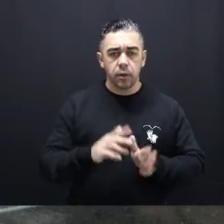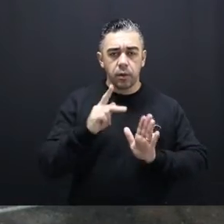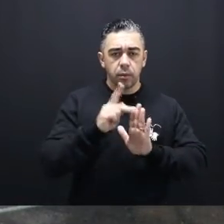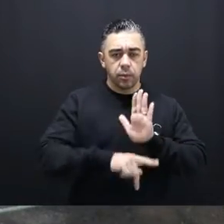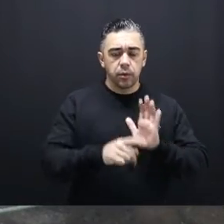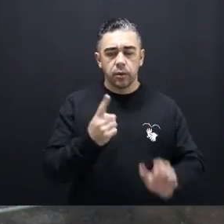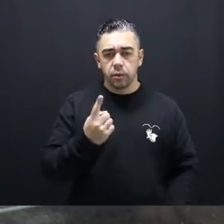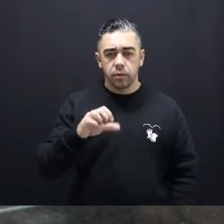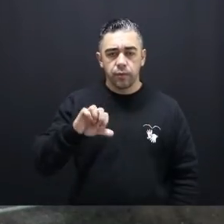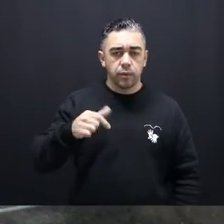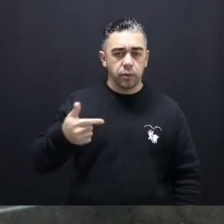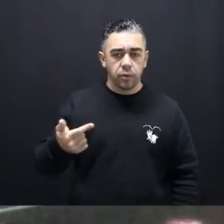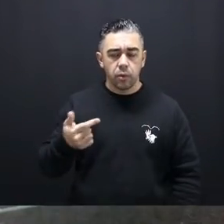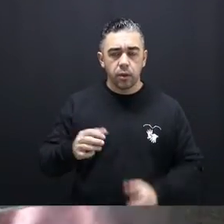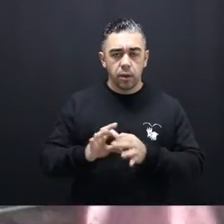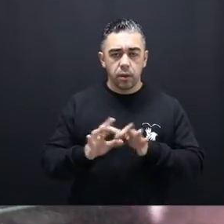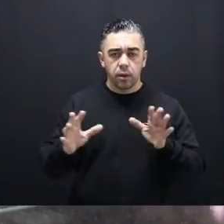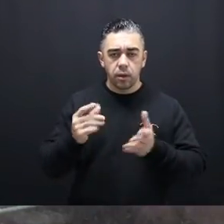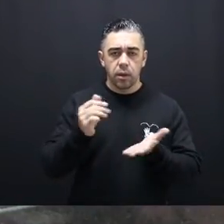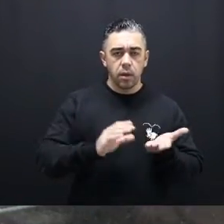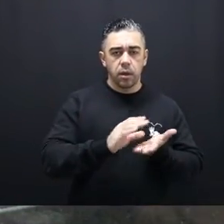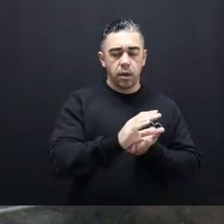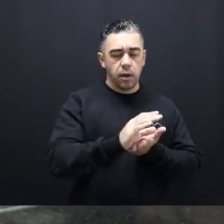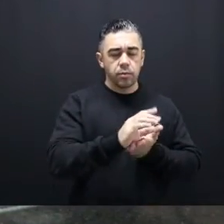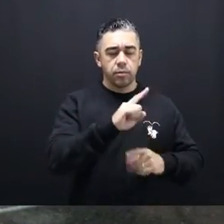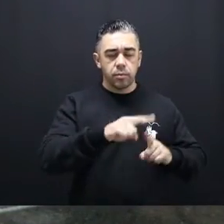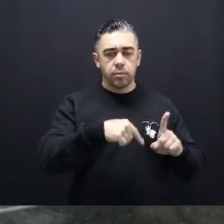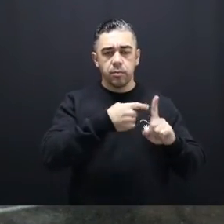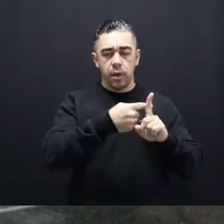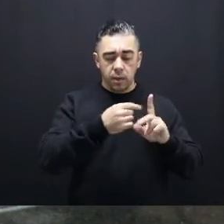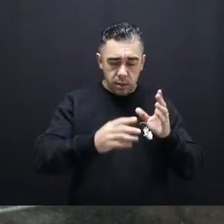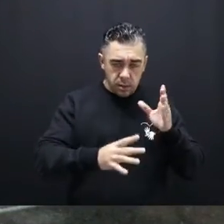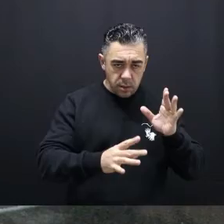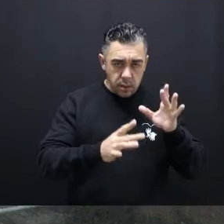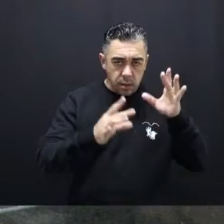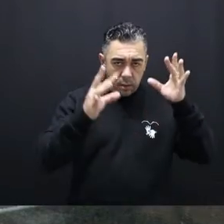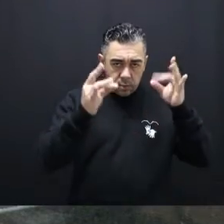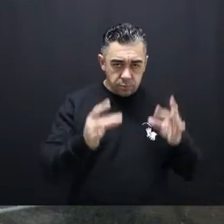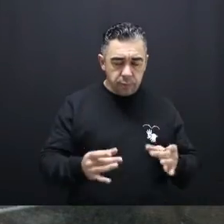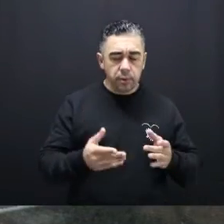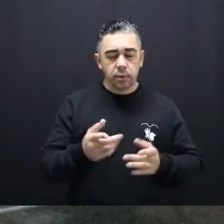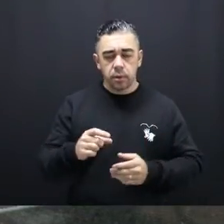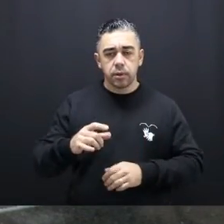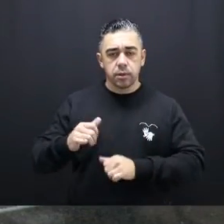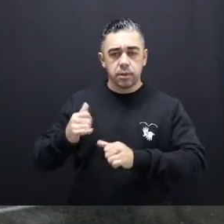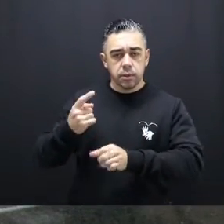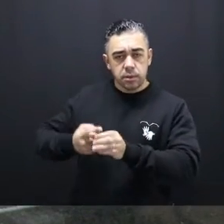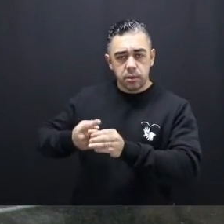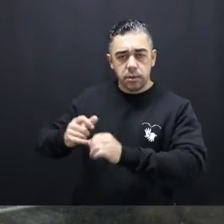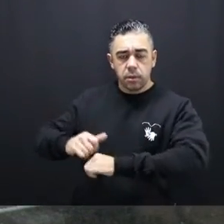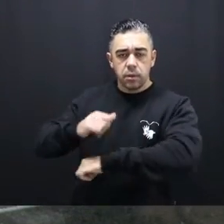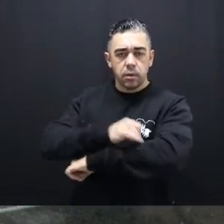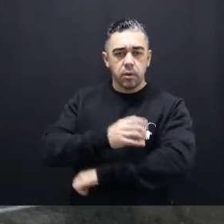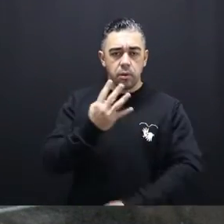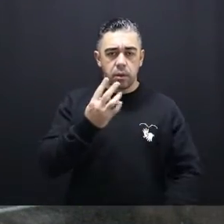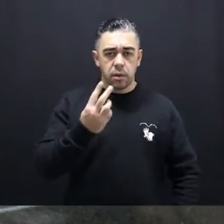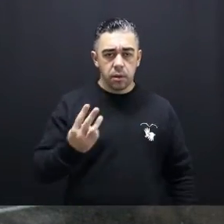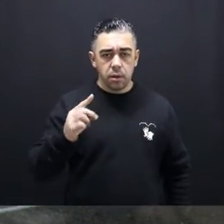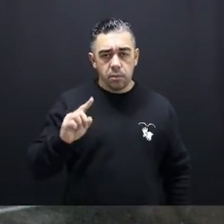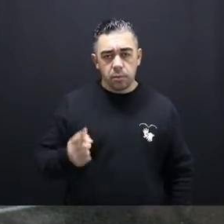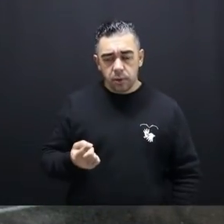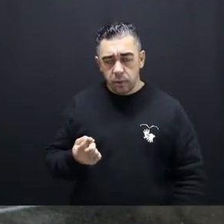192 que autoriza a abertura de crédito adicional especial no orçamento Geral do município no valor de 43